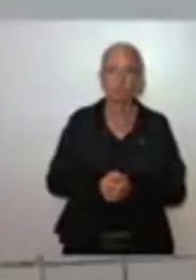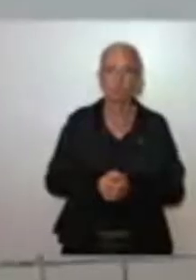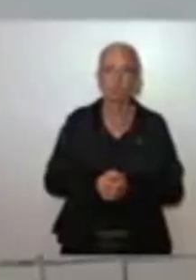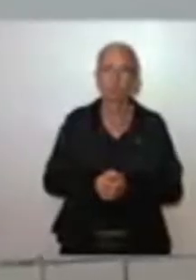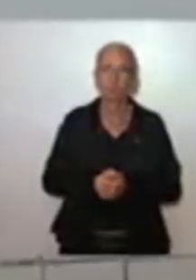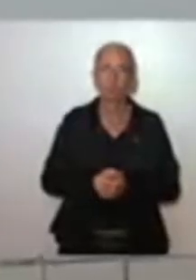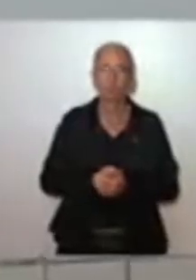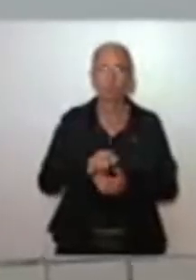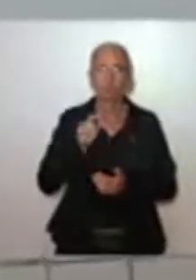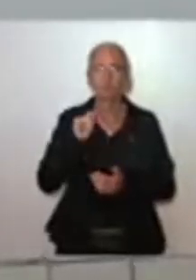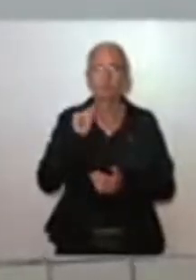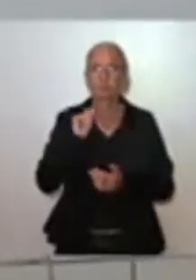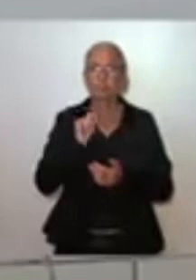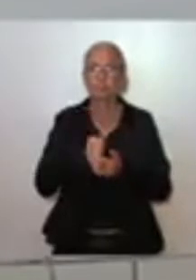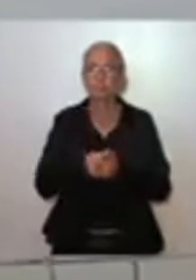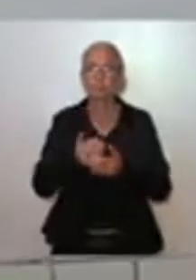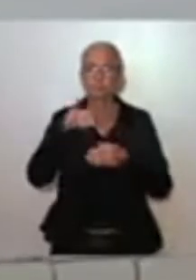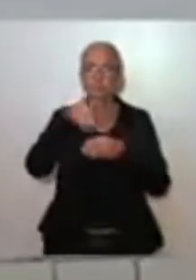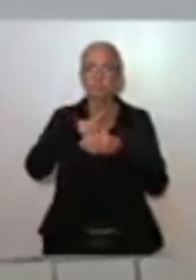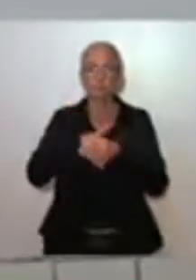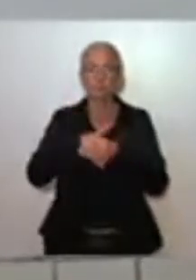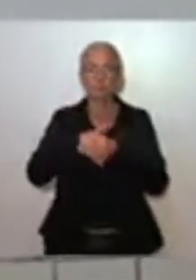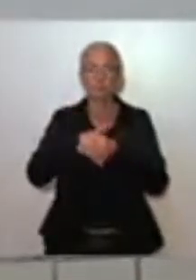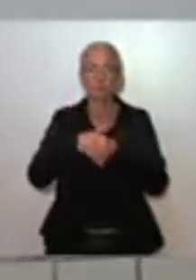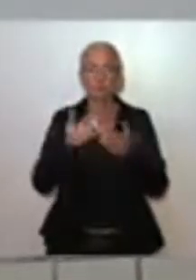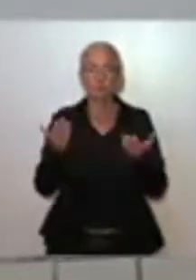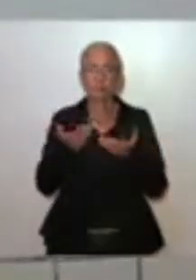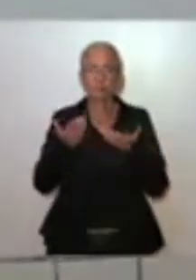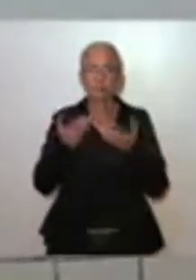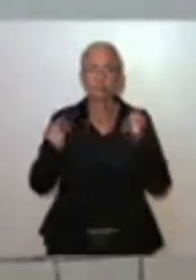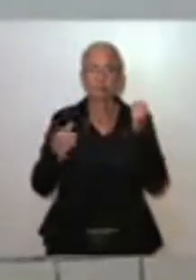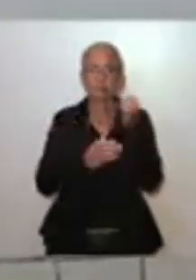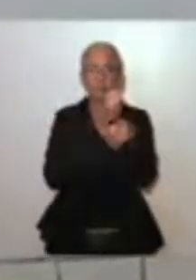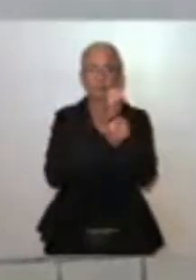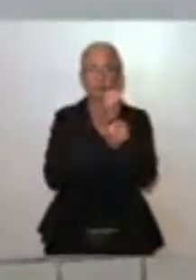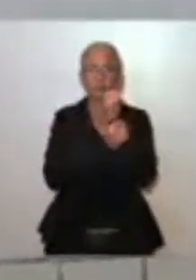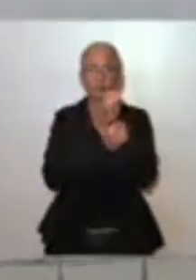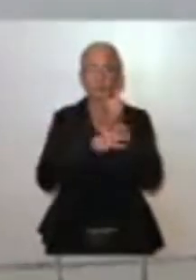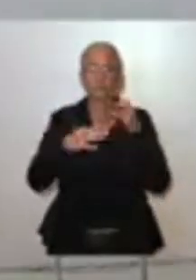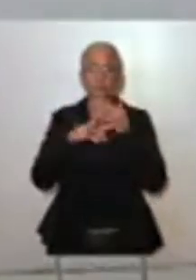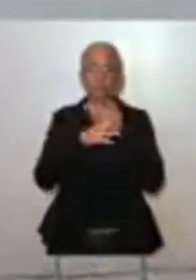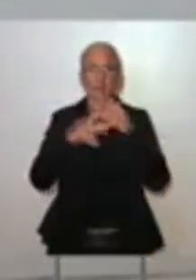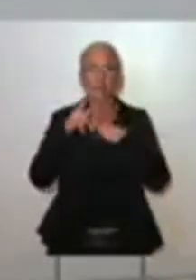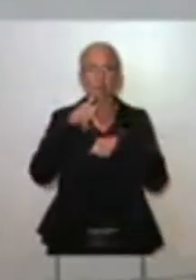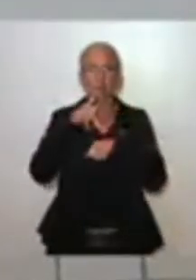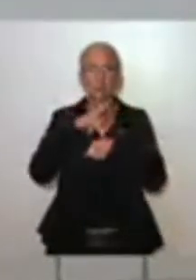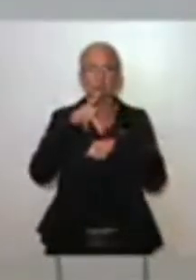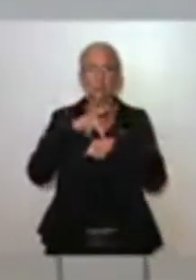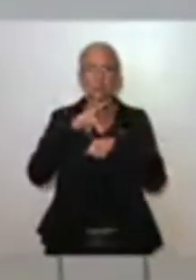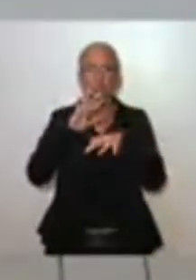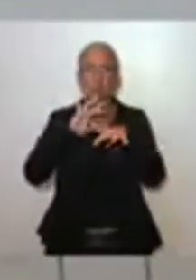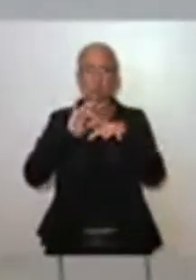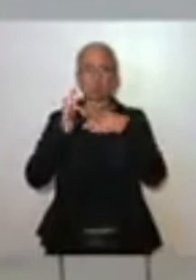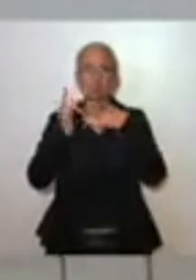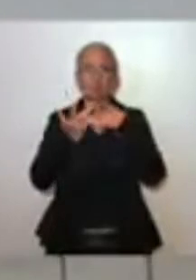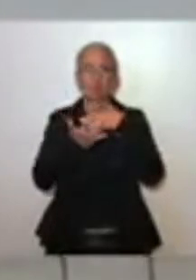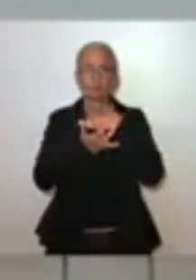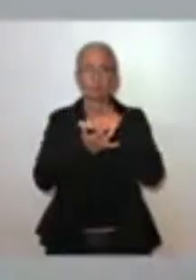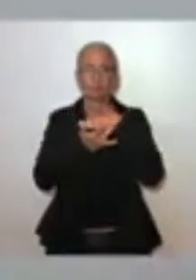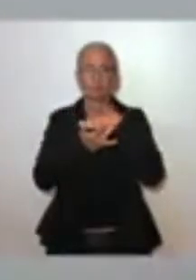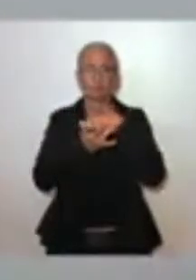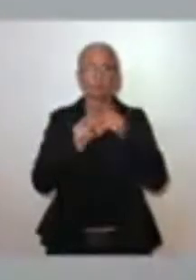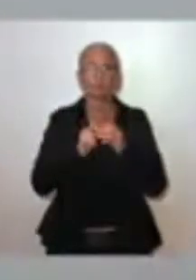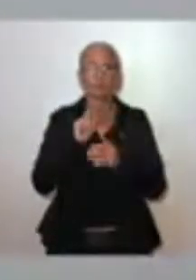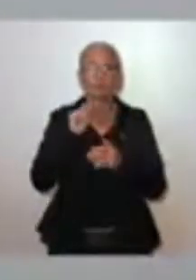e às vezes está chegando e apesar das medidas de segurança iniciadas pelas plataformas no Facebook Twitter e